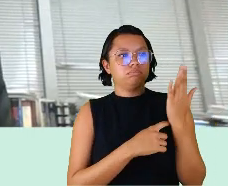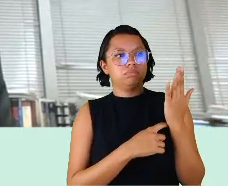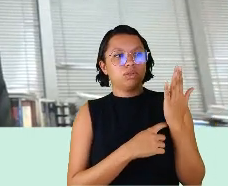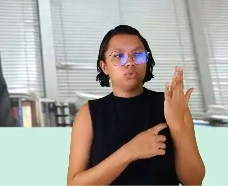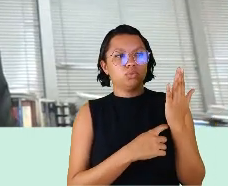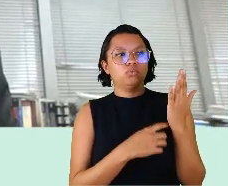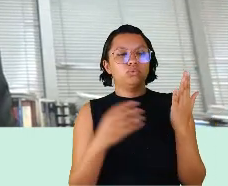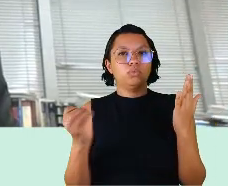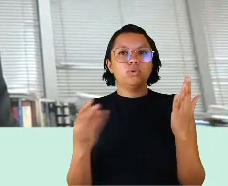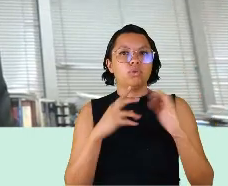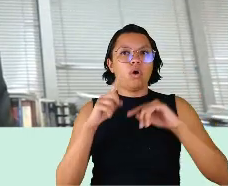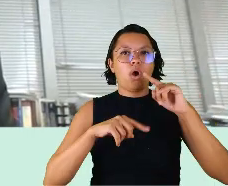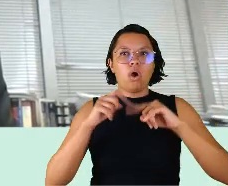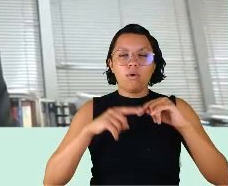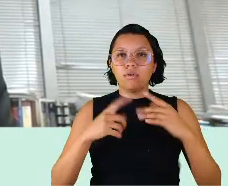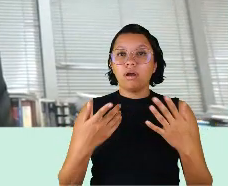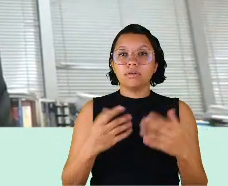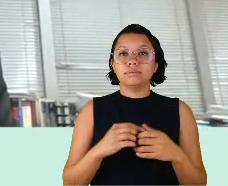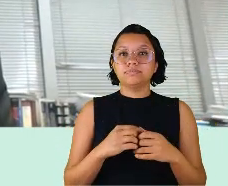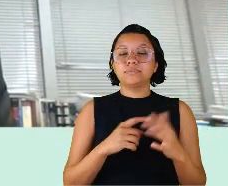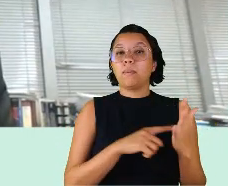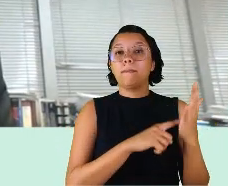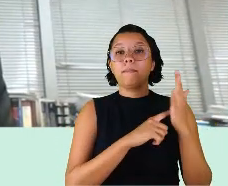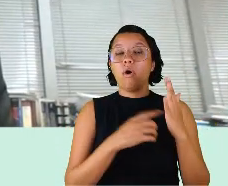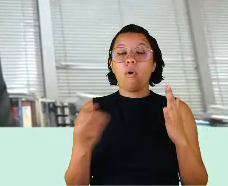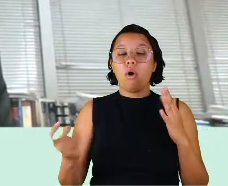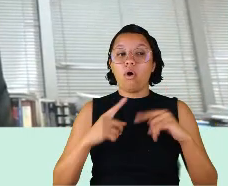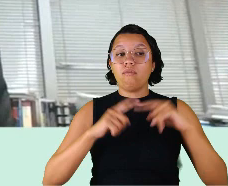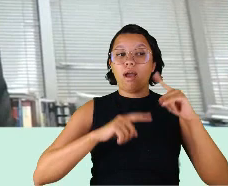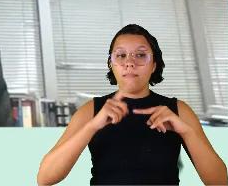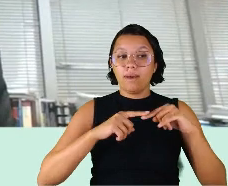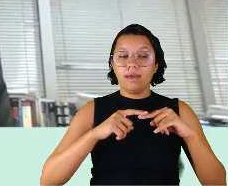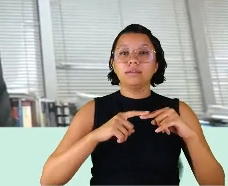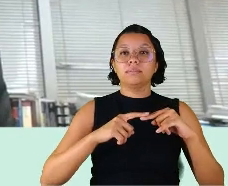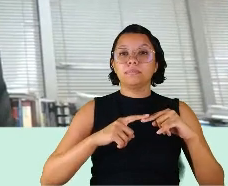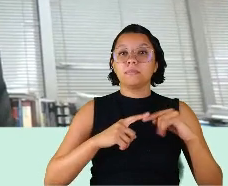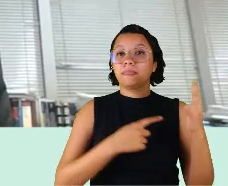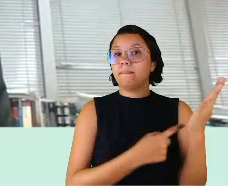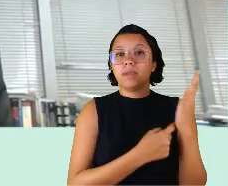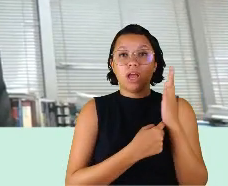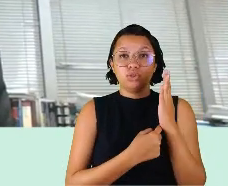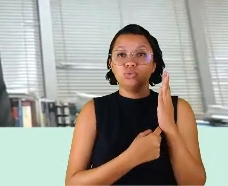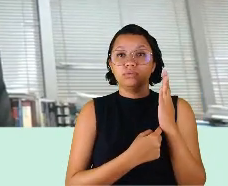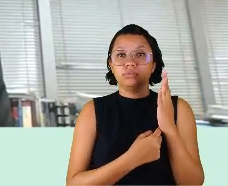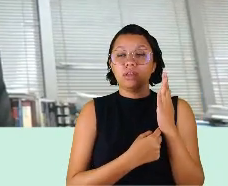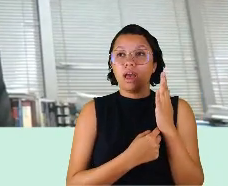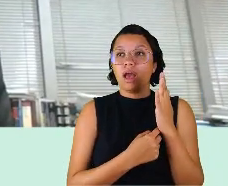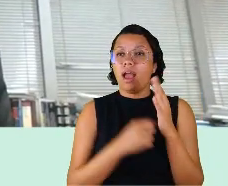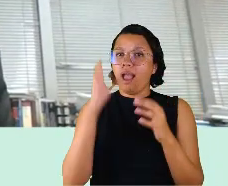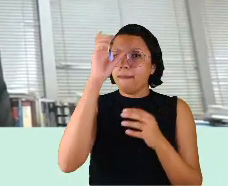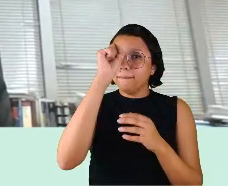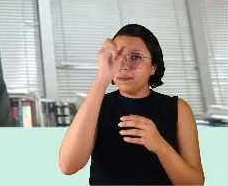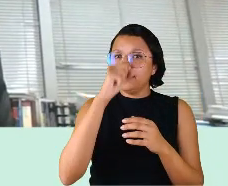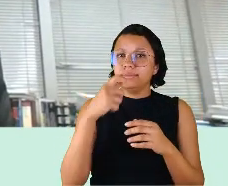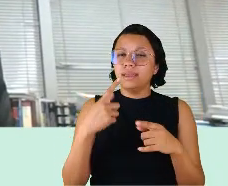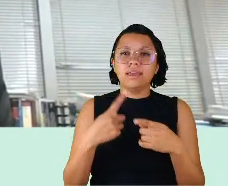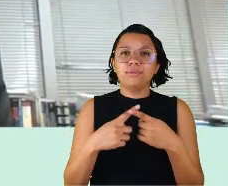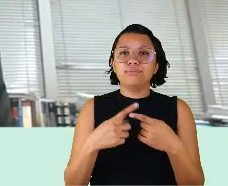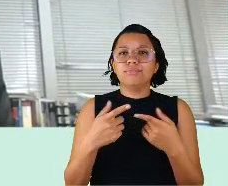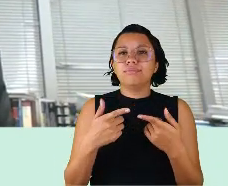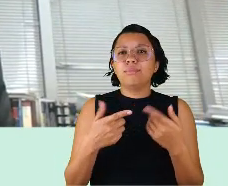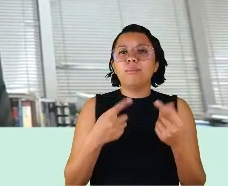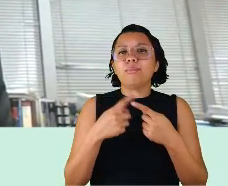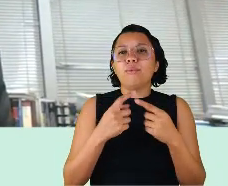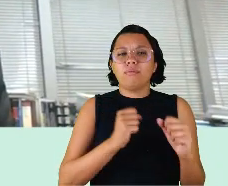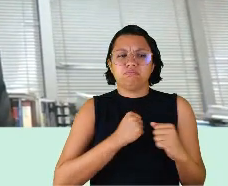uma nova ferramenta, é aprender a usar aquilo, né? Não tem por que resistir. aquele ofício que chegava